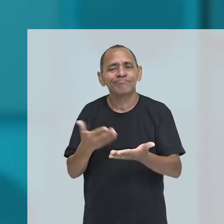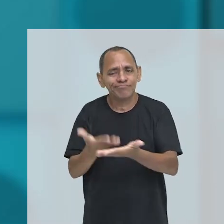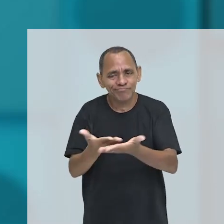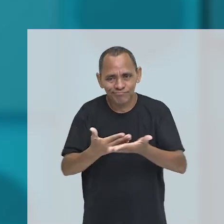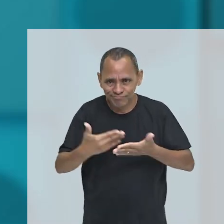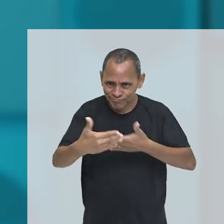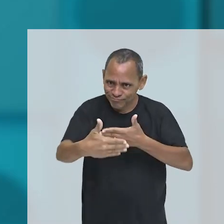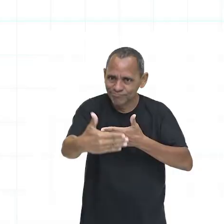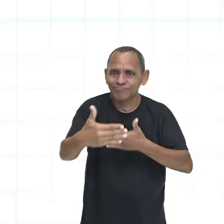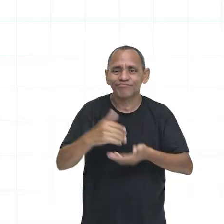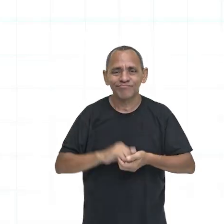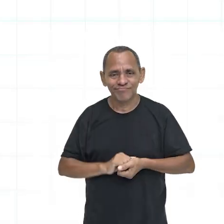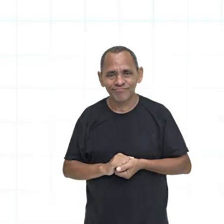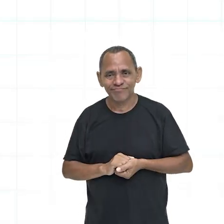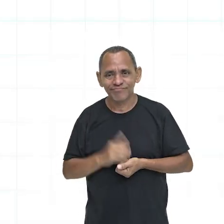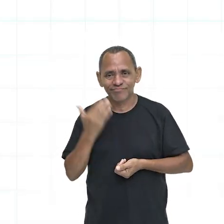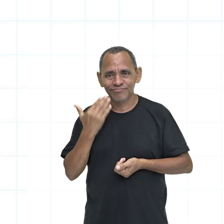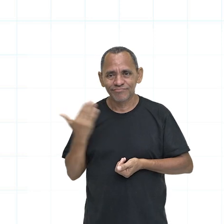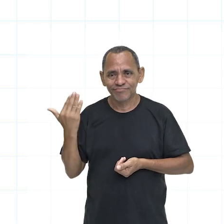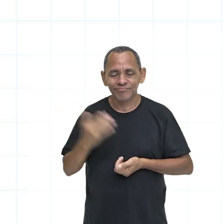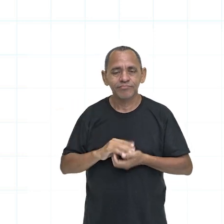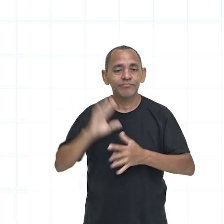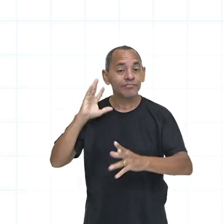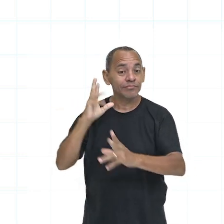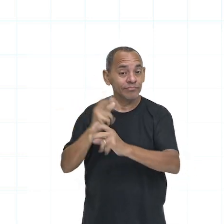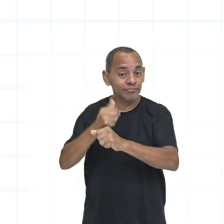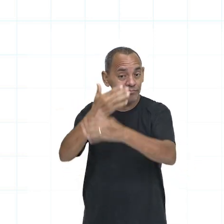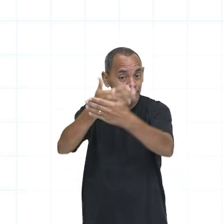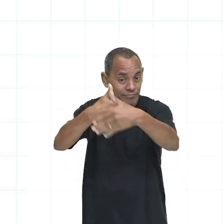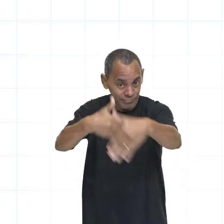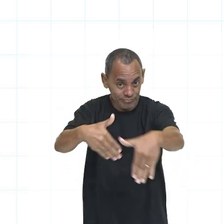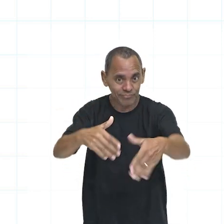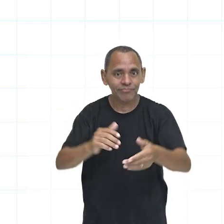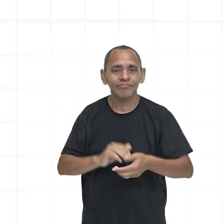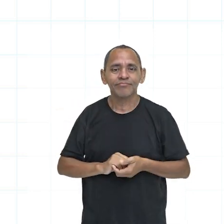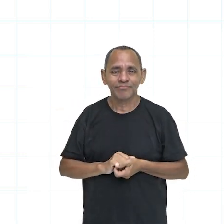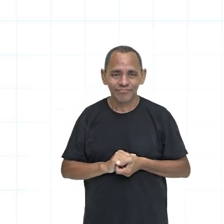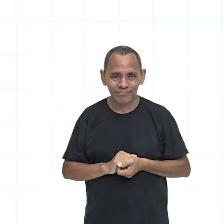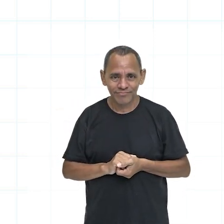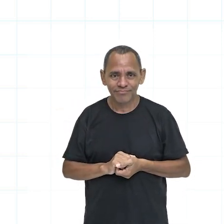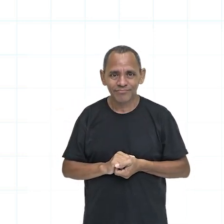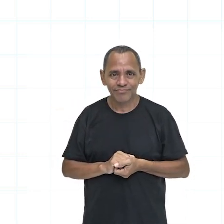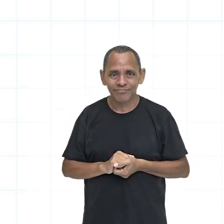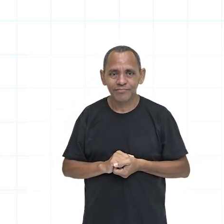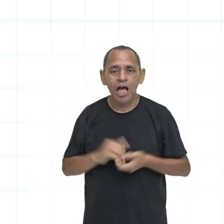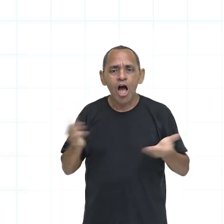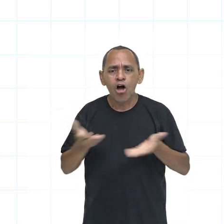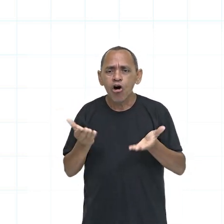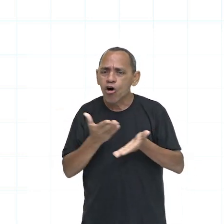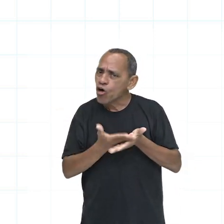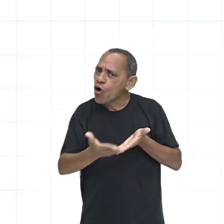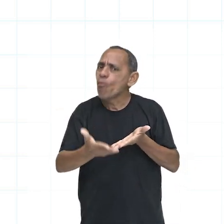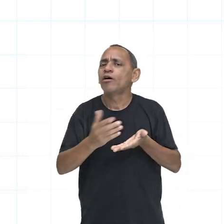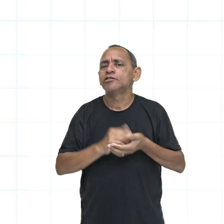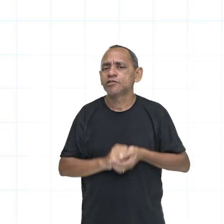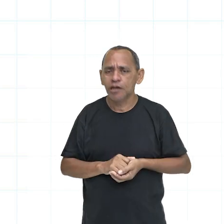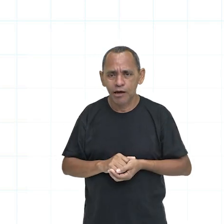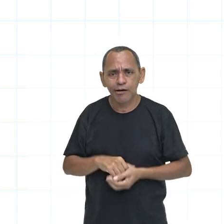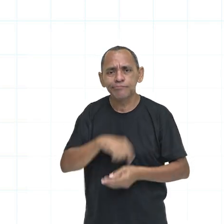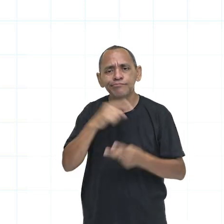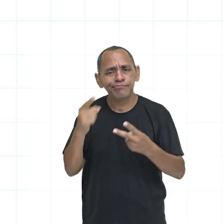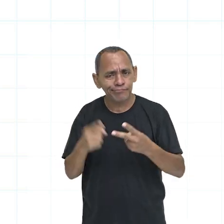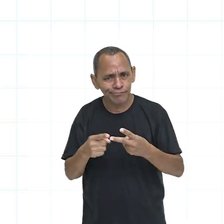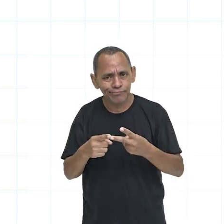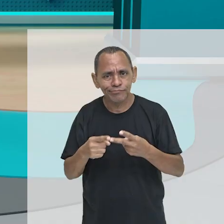dessa aula, que é essa aqui, olha só. Revisão e avaliação. Então, nós vamos para a nossa revisão, né, da nossa segunda unidade e,